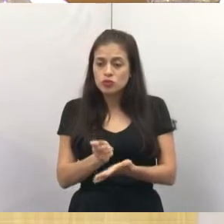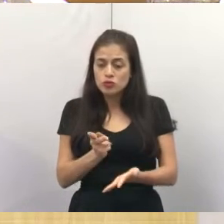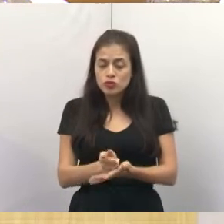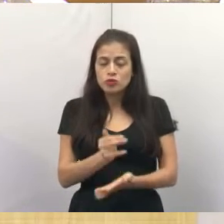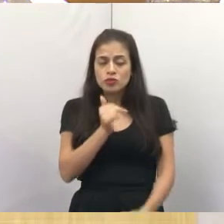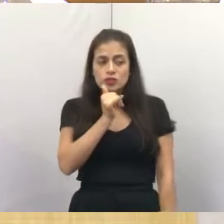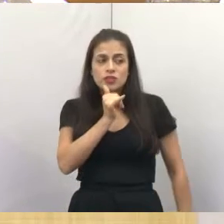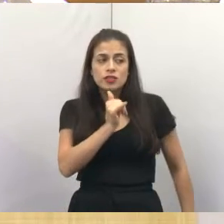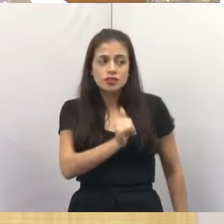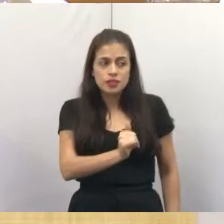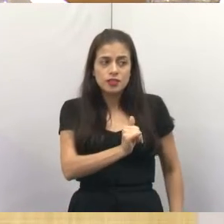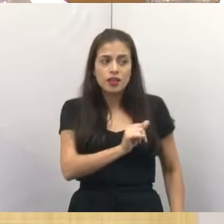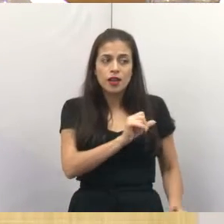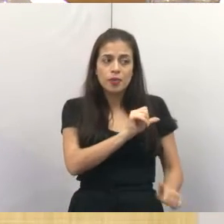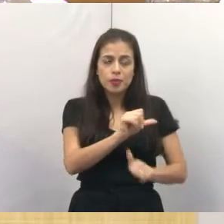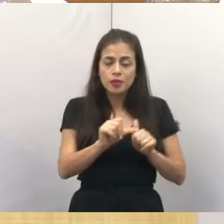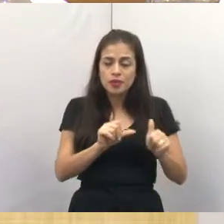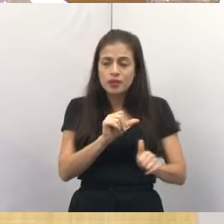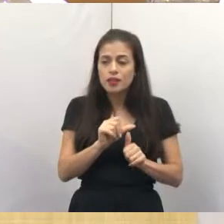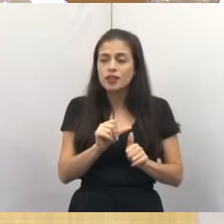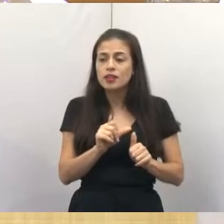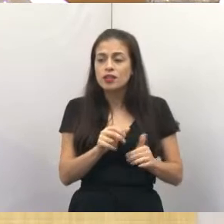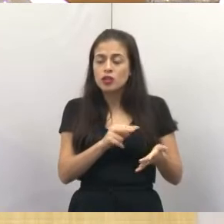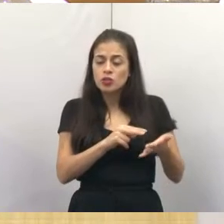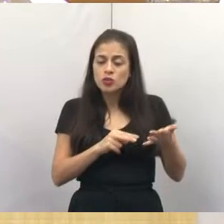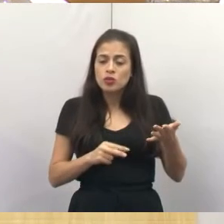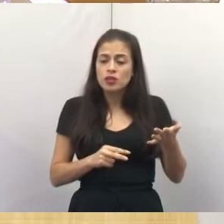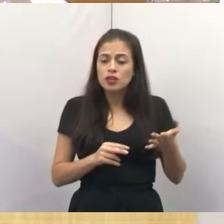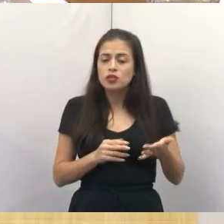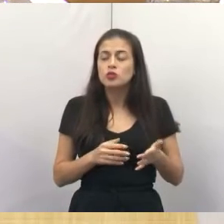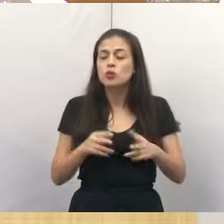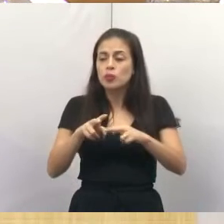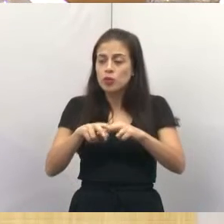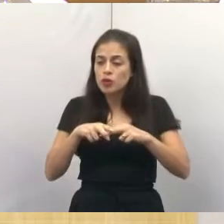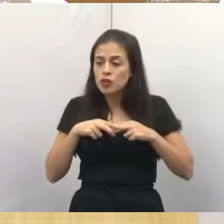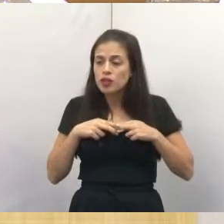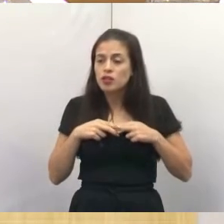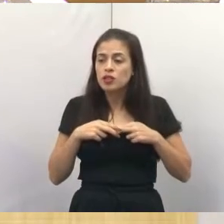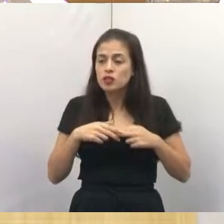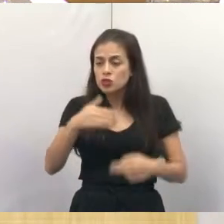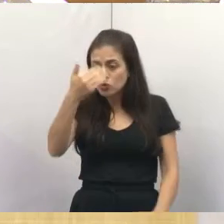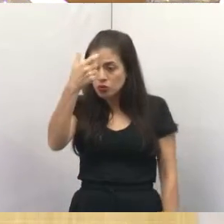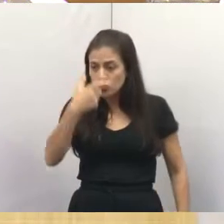do texto original. Por isso eu sou contrário a...